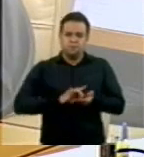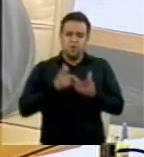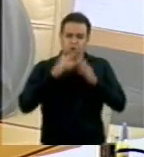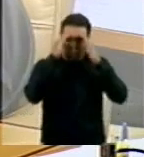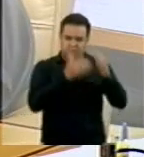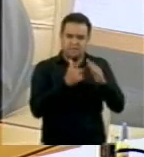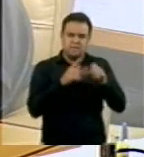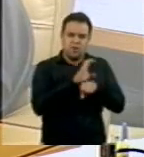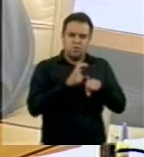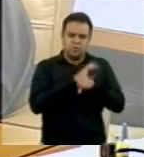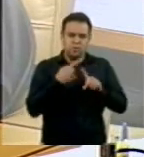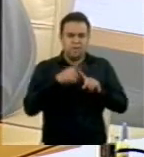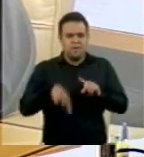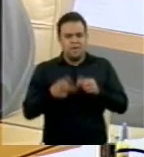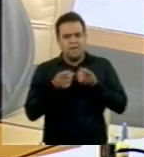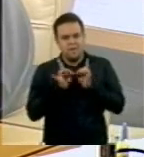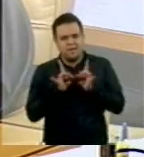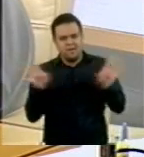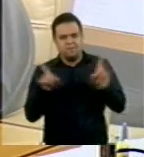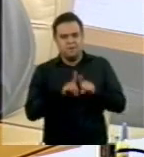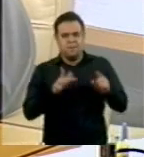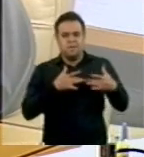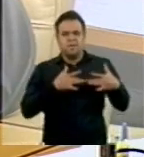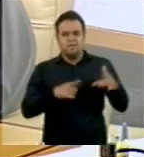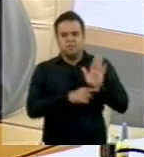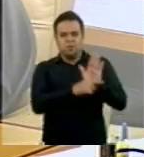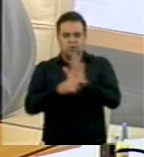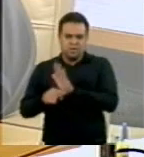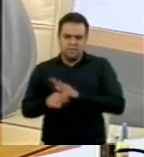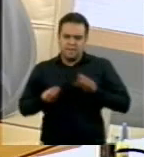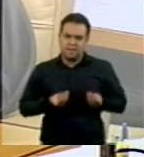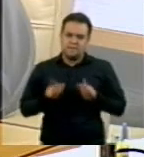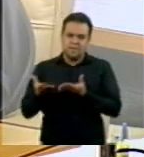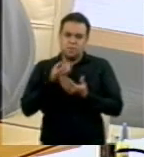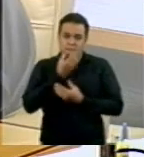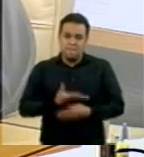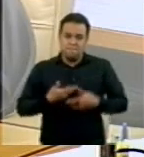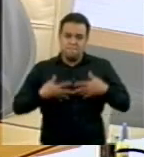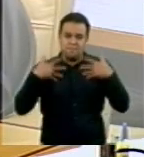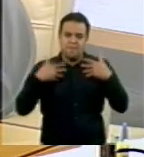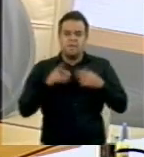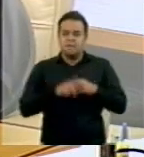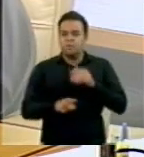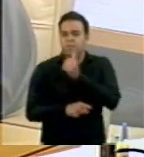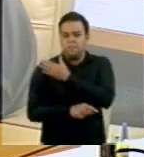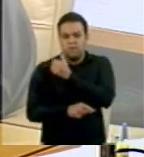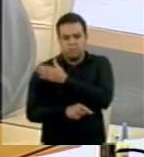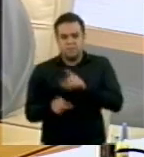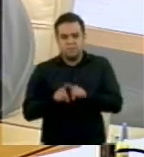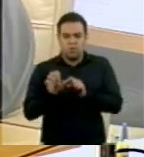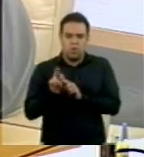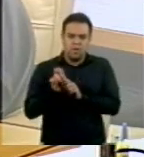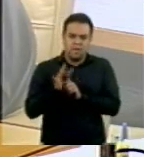ser, livre e solidária, promovendo o bem-estar de todos sem preconceito de